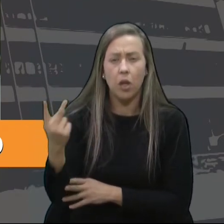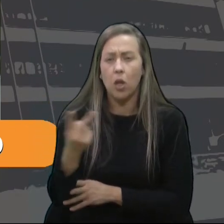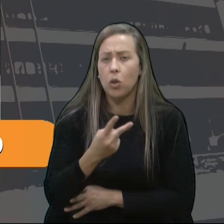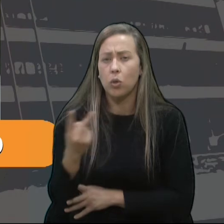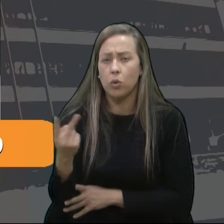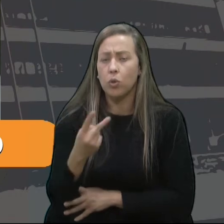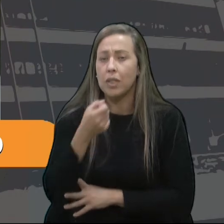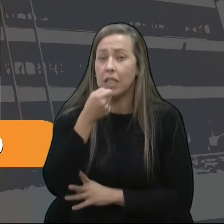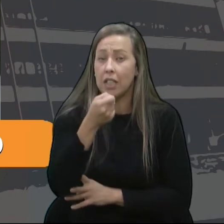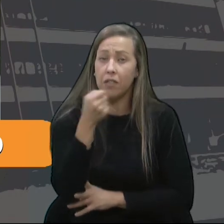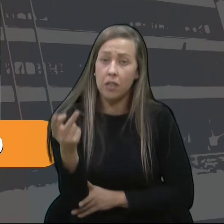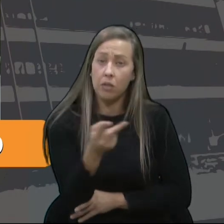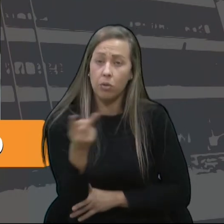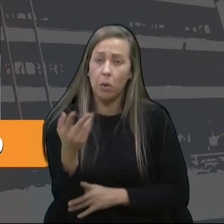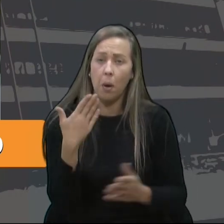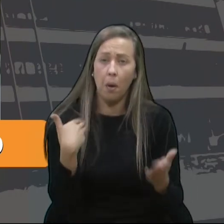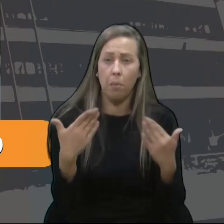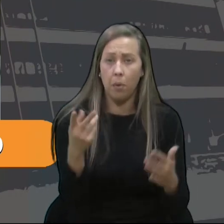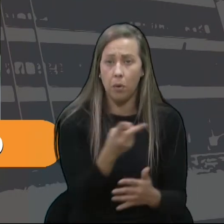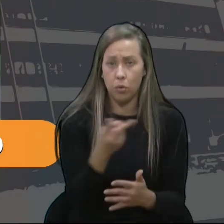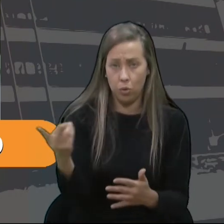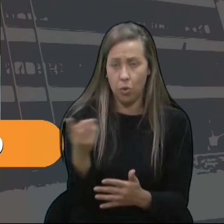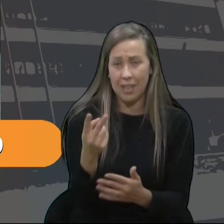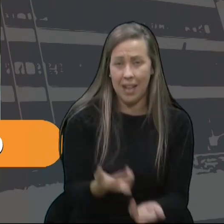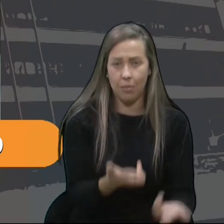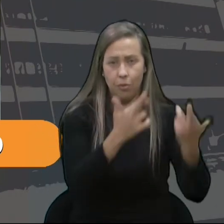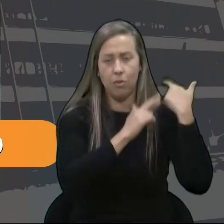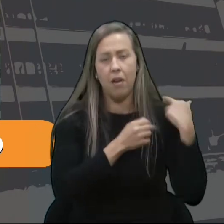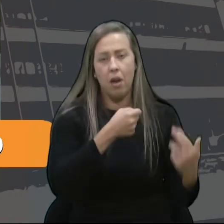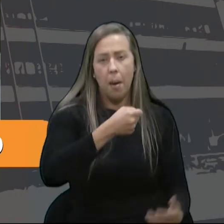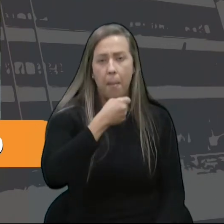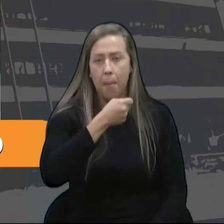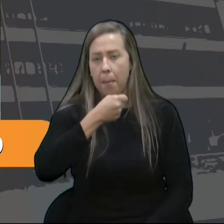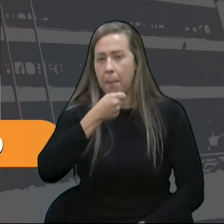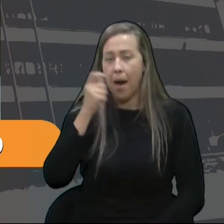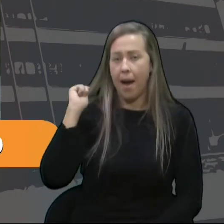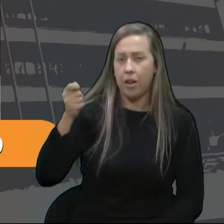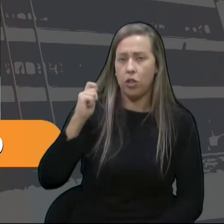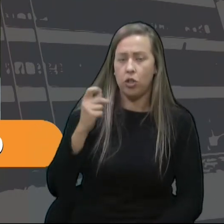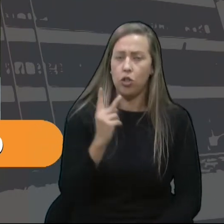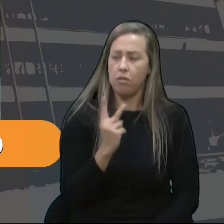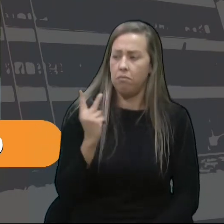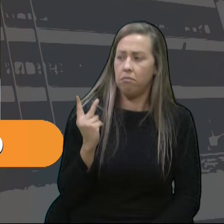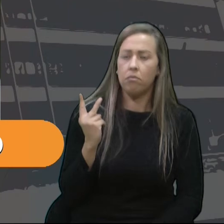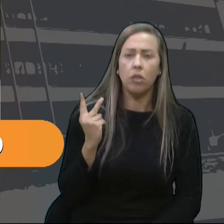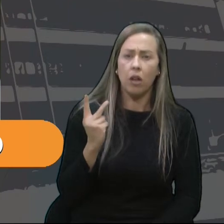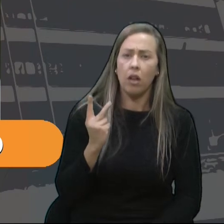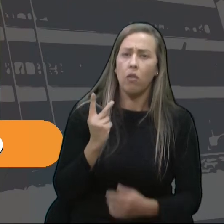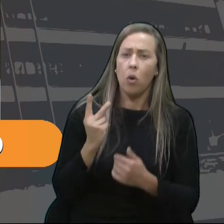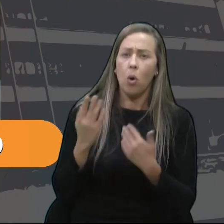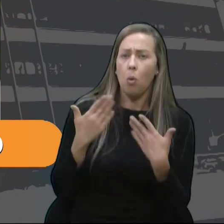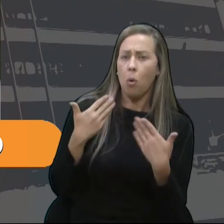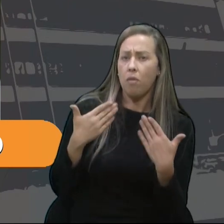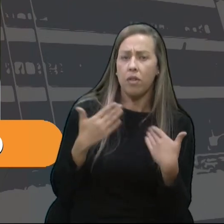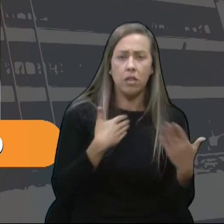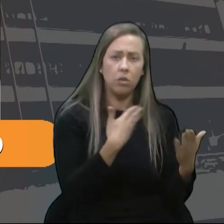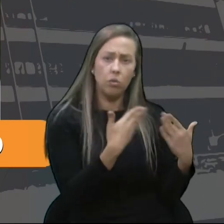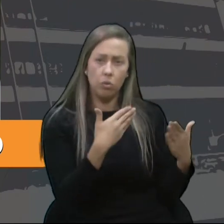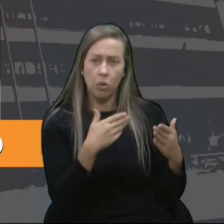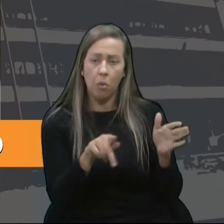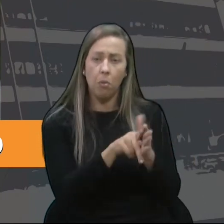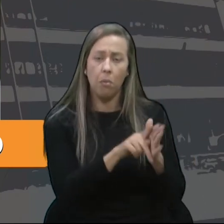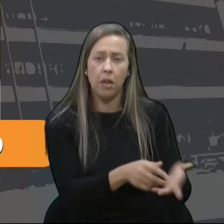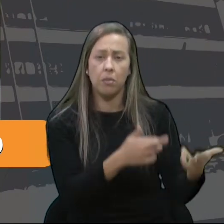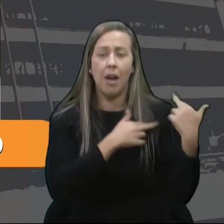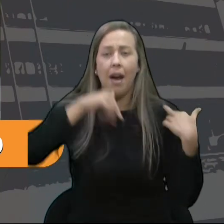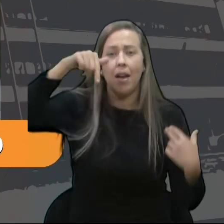dois entrevistadores, os dois âncoras ali no estúdio de TV lá na Argentina, estavam conversando com o correspondente deles